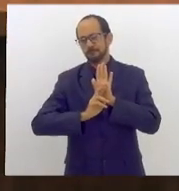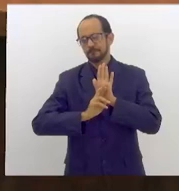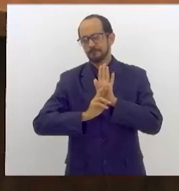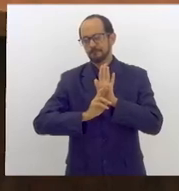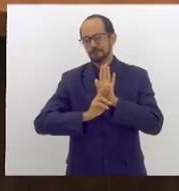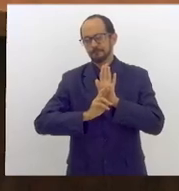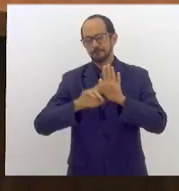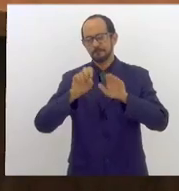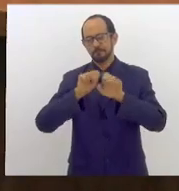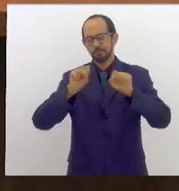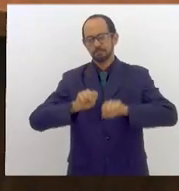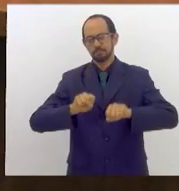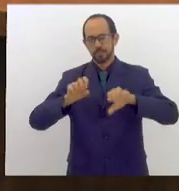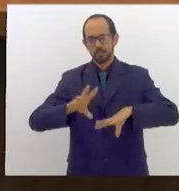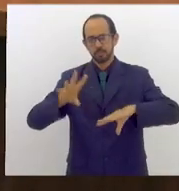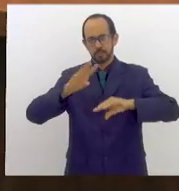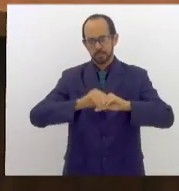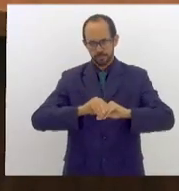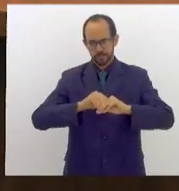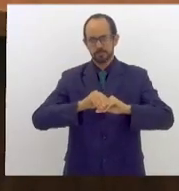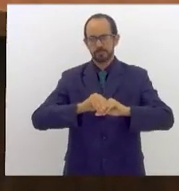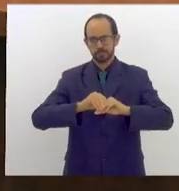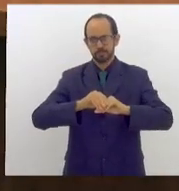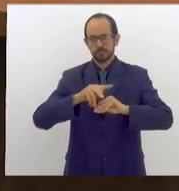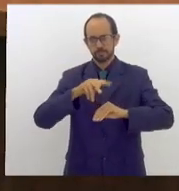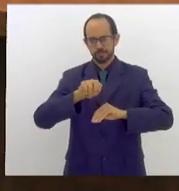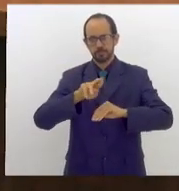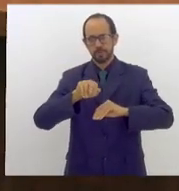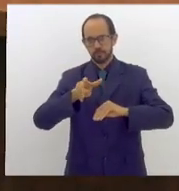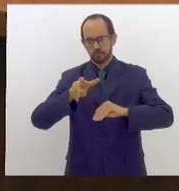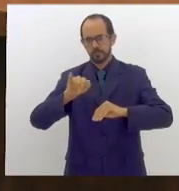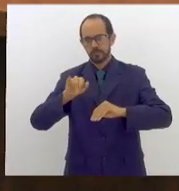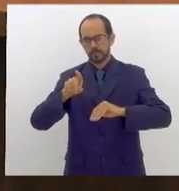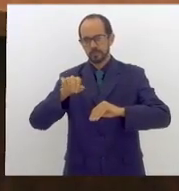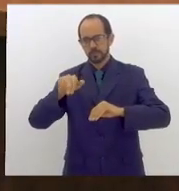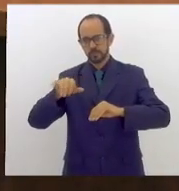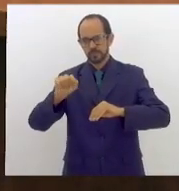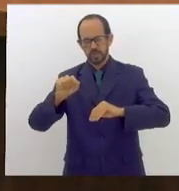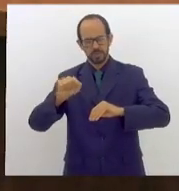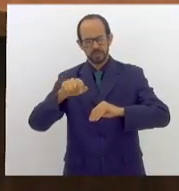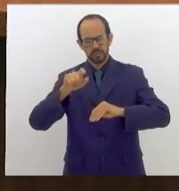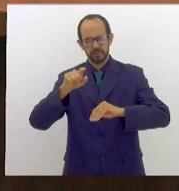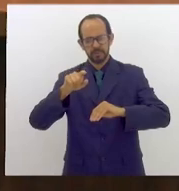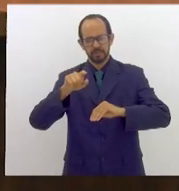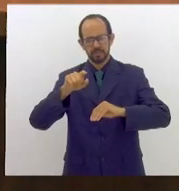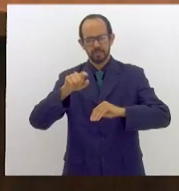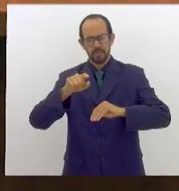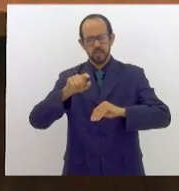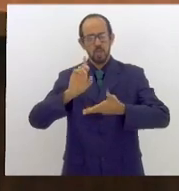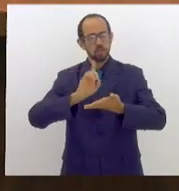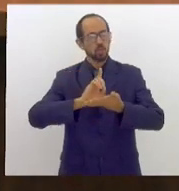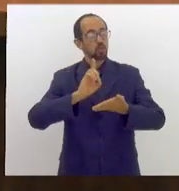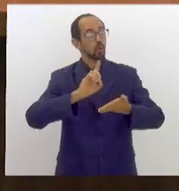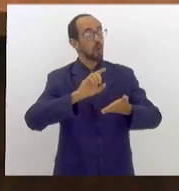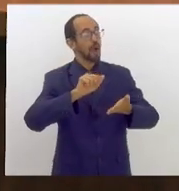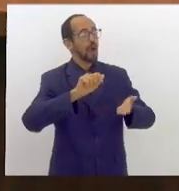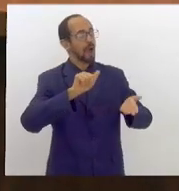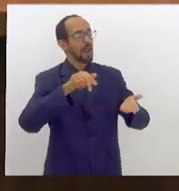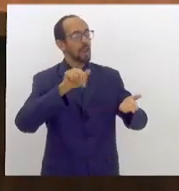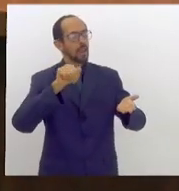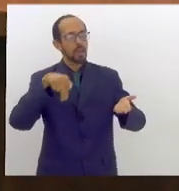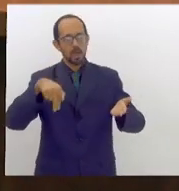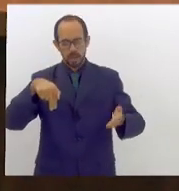do sistema complementar de Previdência do Rio previdência que eu esqueci o nome Doutora Alan Doutor Alan